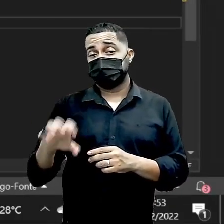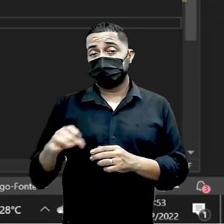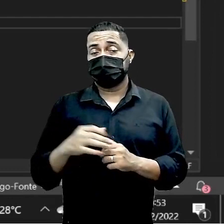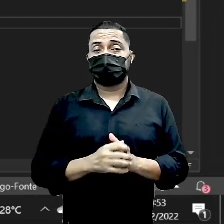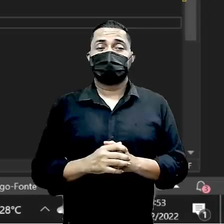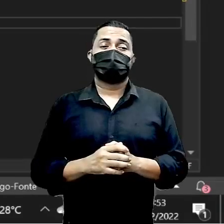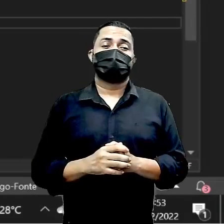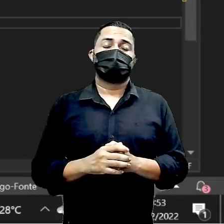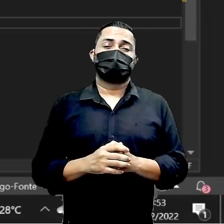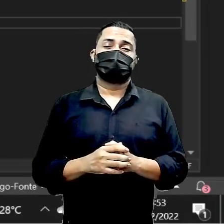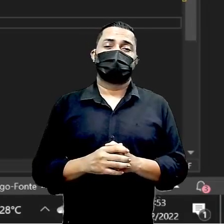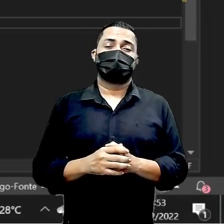de corpo rígido.